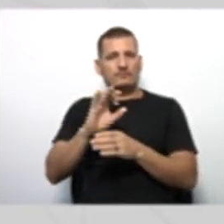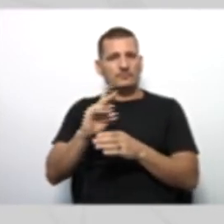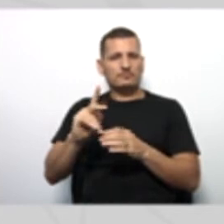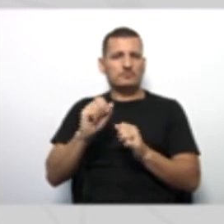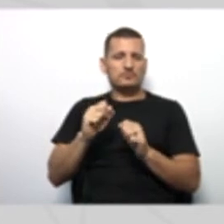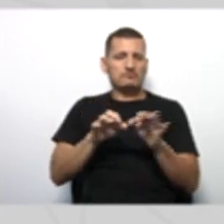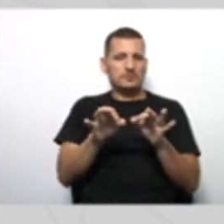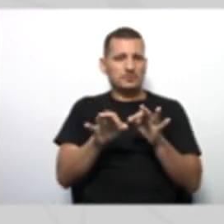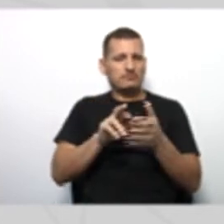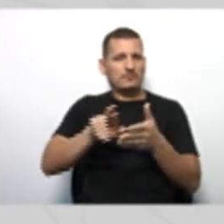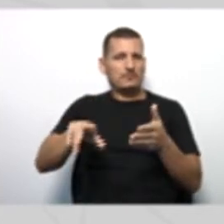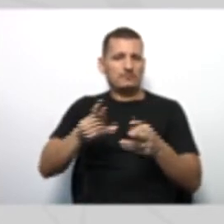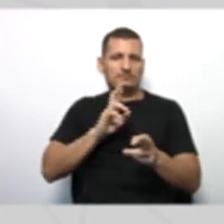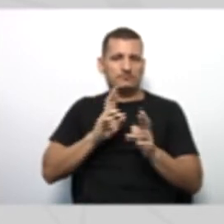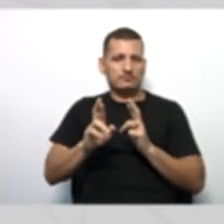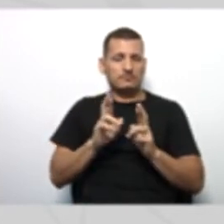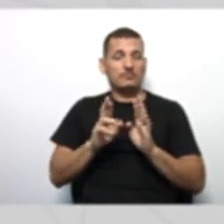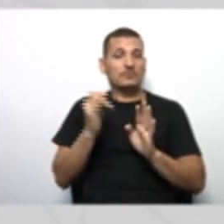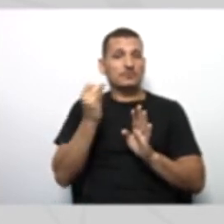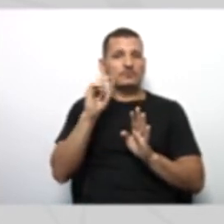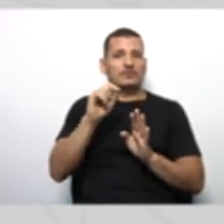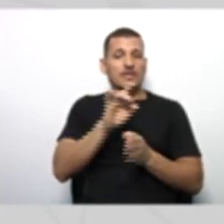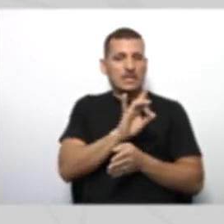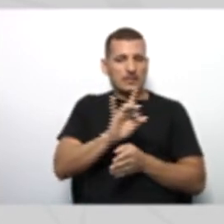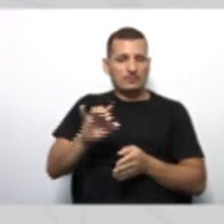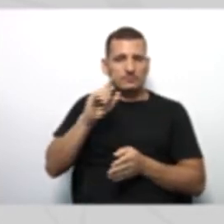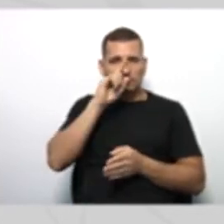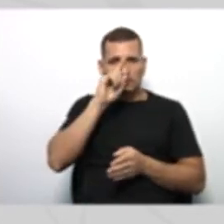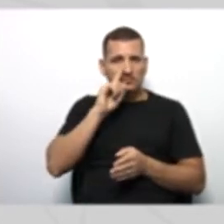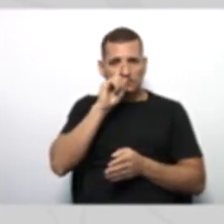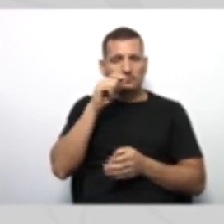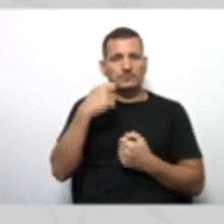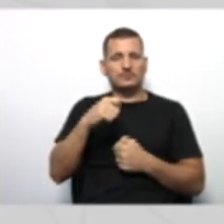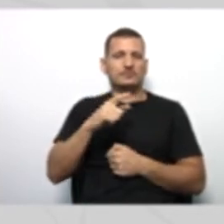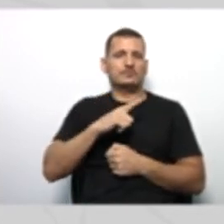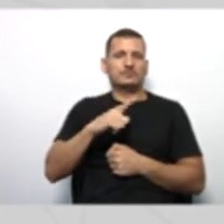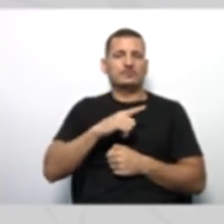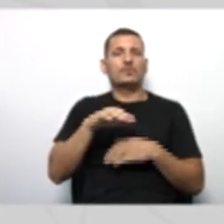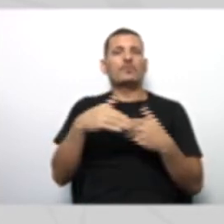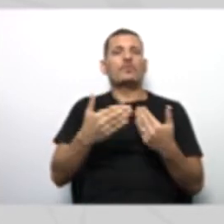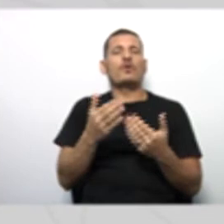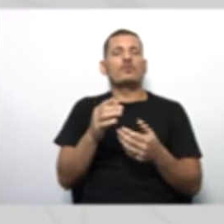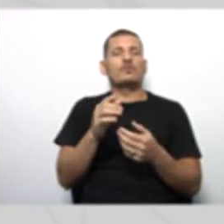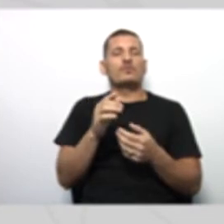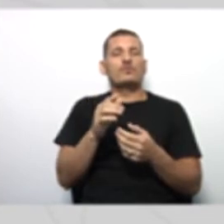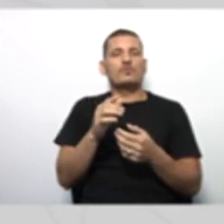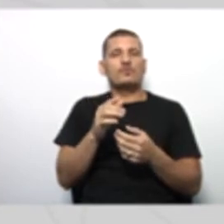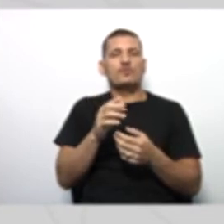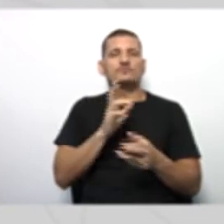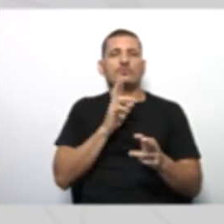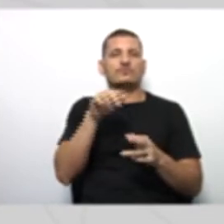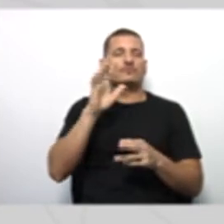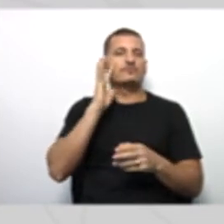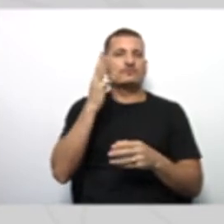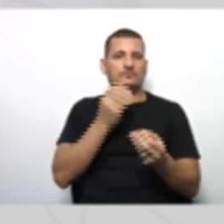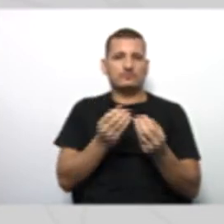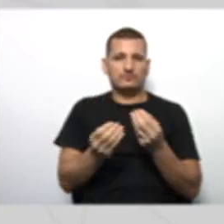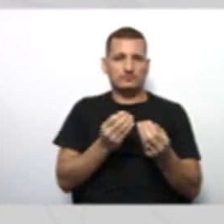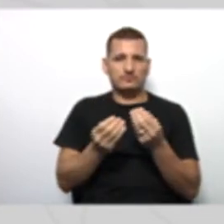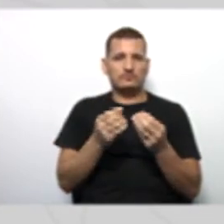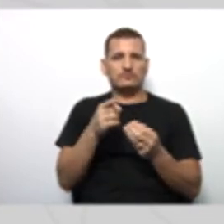gente faz toda essa identificação, planejamento e análise, a gente tem que fazer sempre as respostas, planejar as